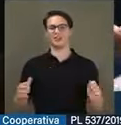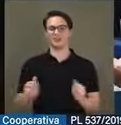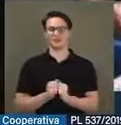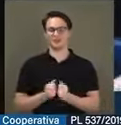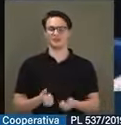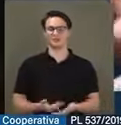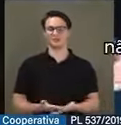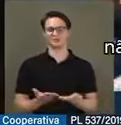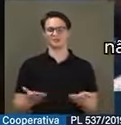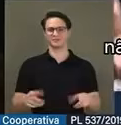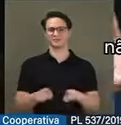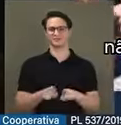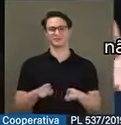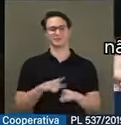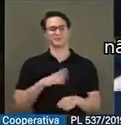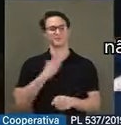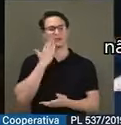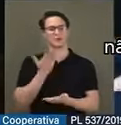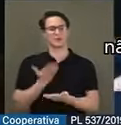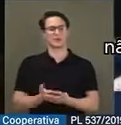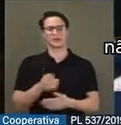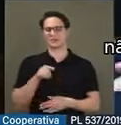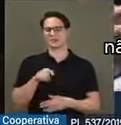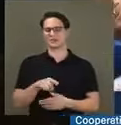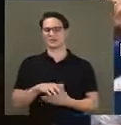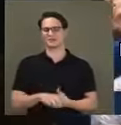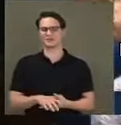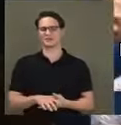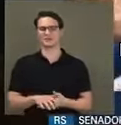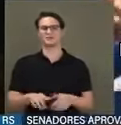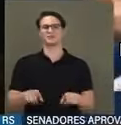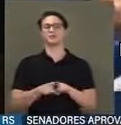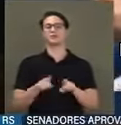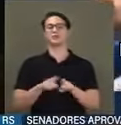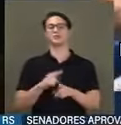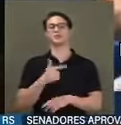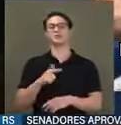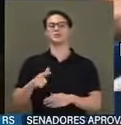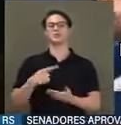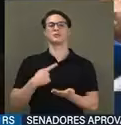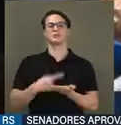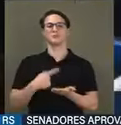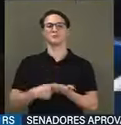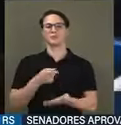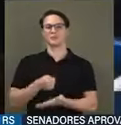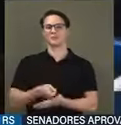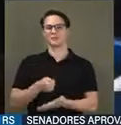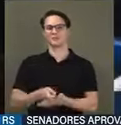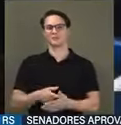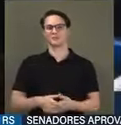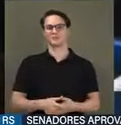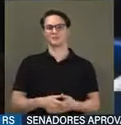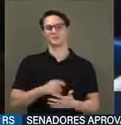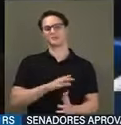população brasileira não confia nessa Casa Revisora da República porque ela não tem cumprido o seu dever em